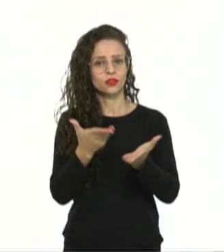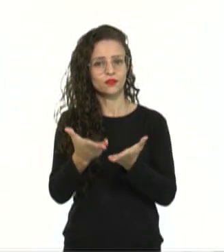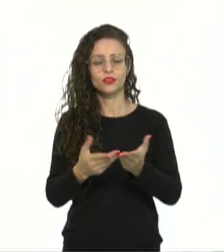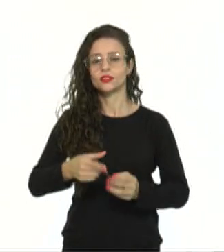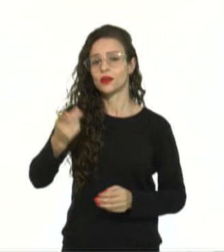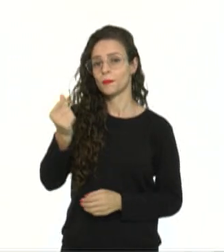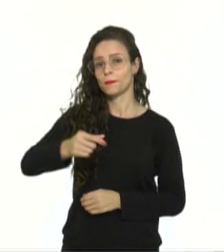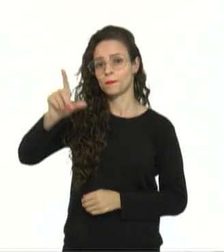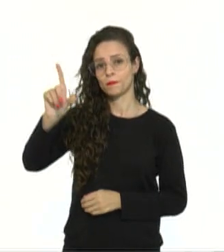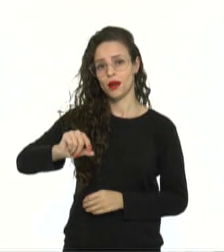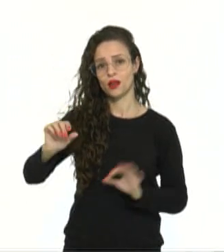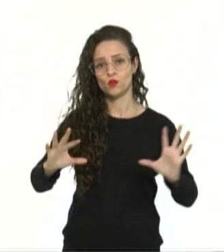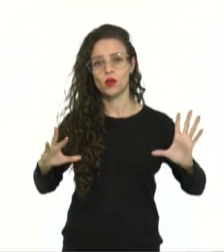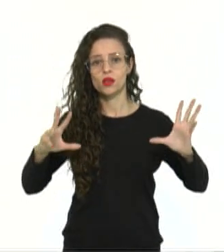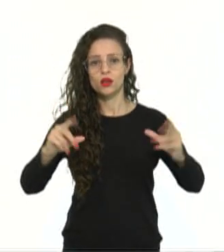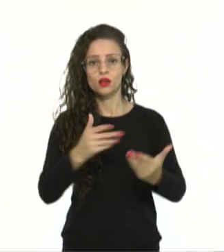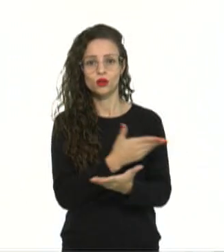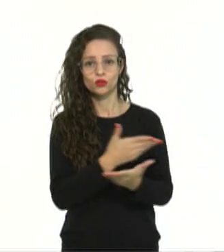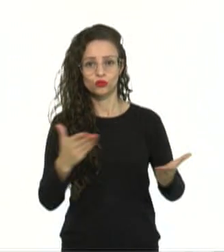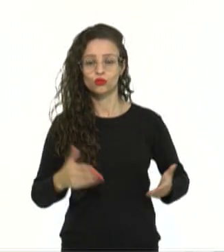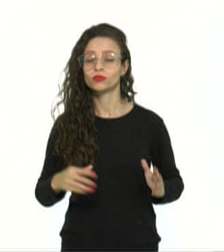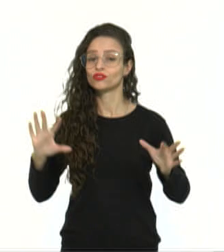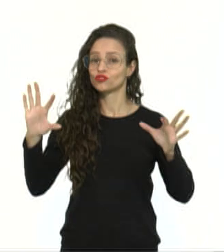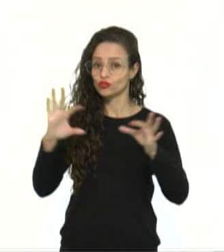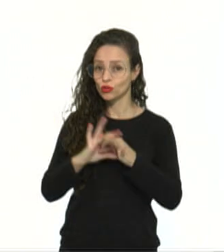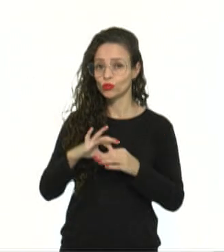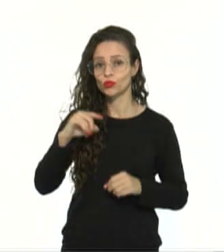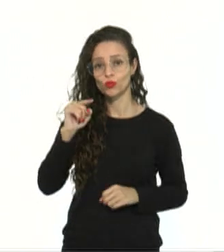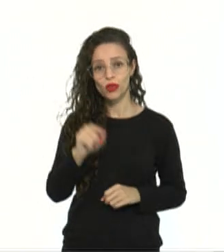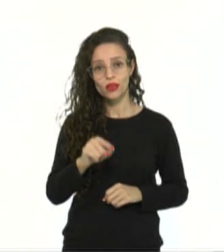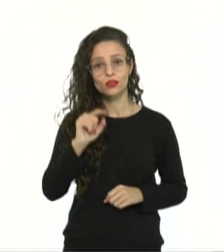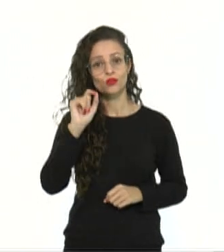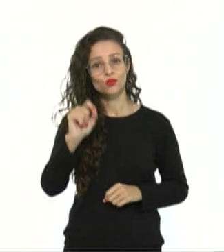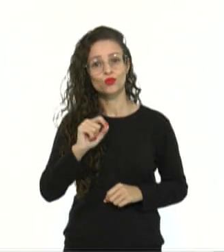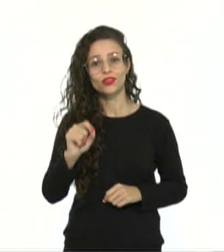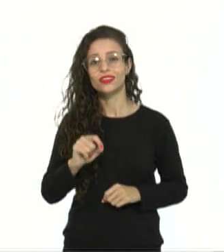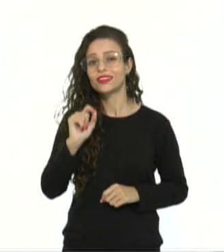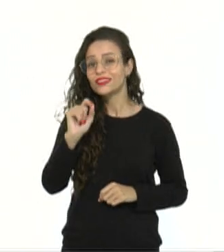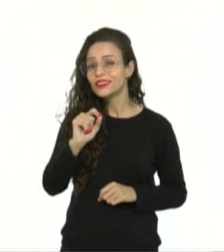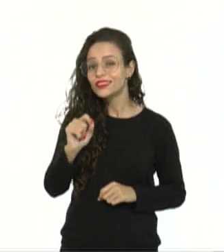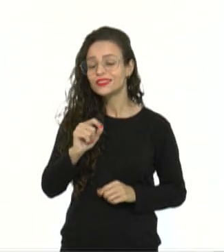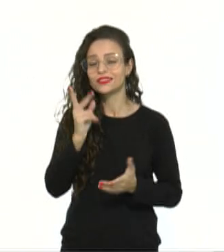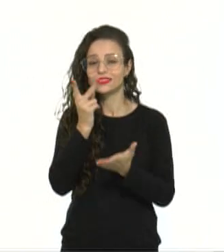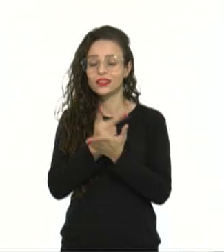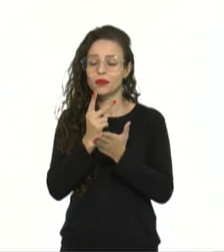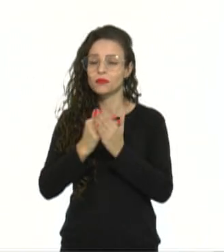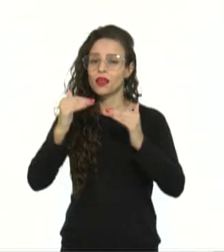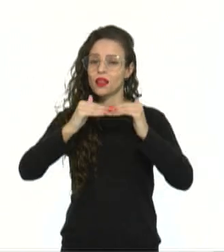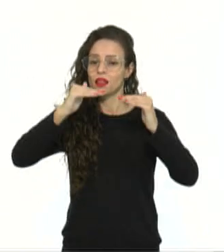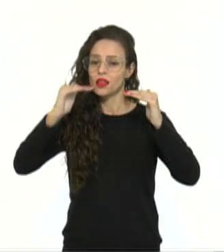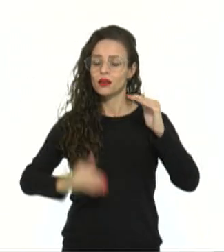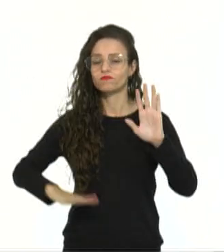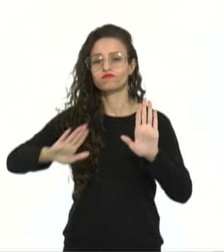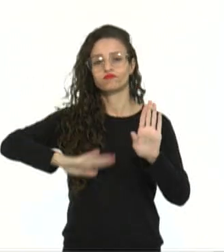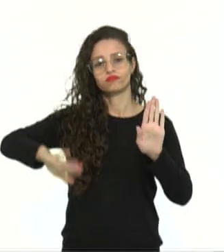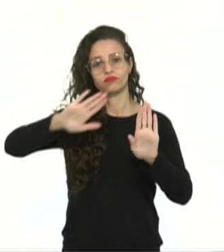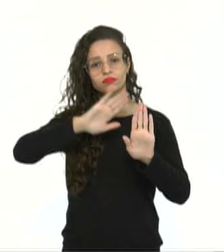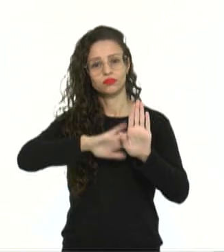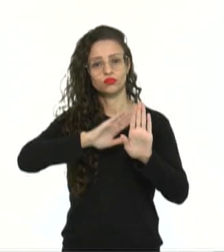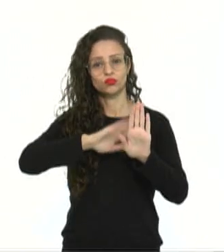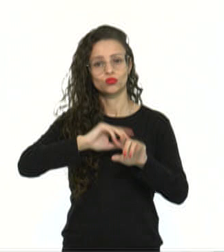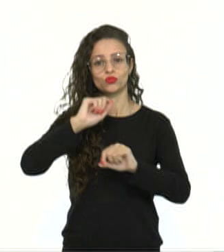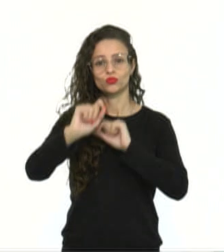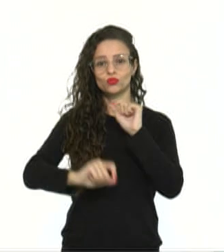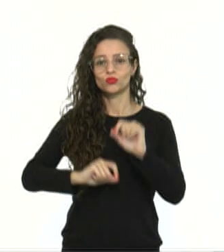baratos e acessíveis a todos. Segundo esse princípio, há subjacente, embaixo, por trás, uma noção